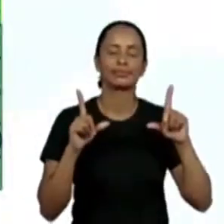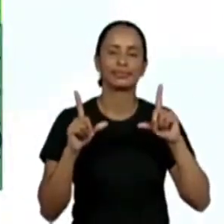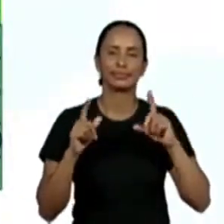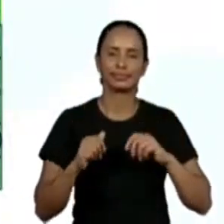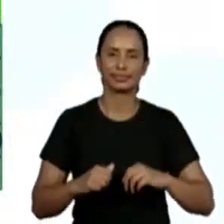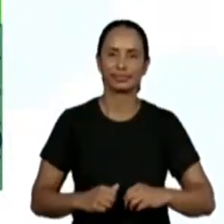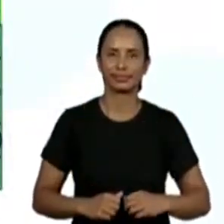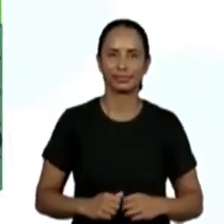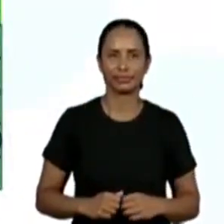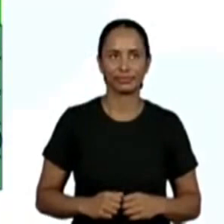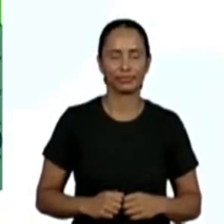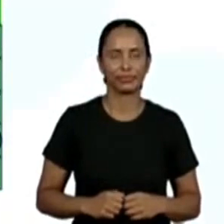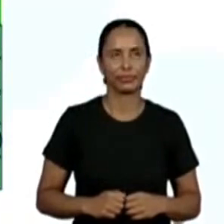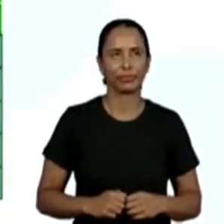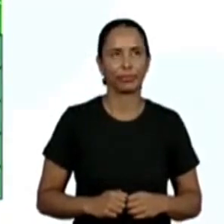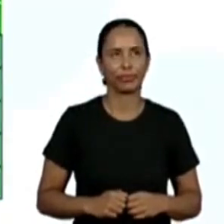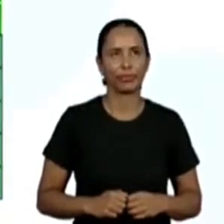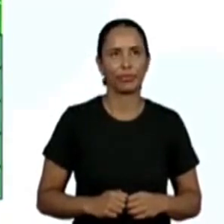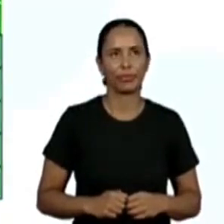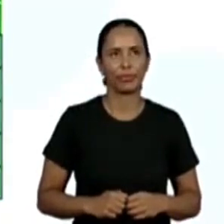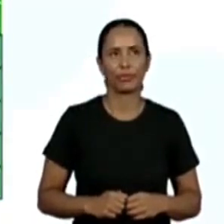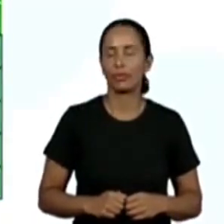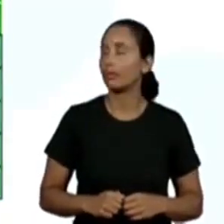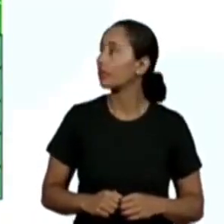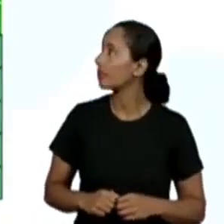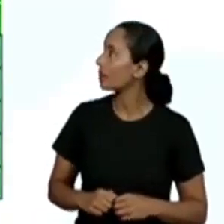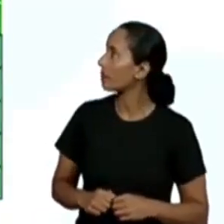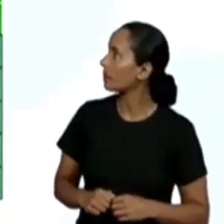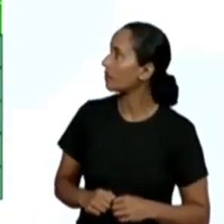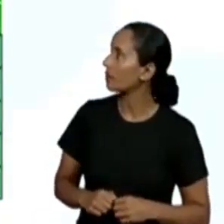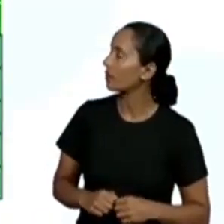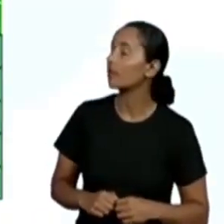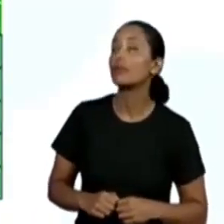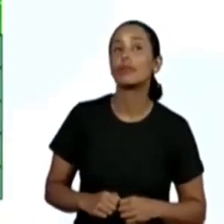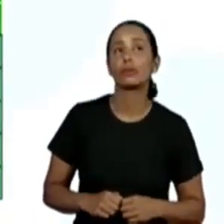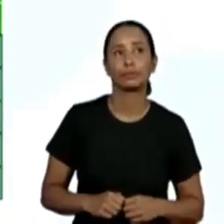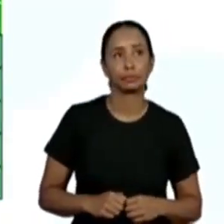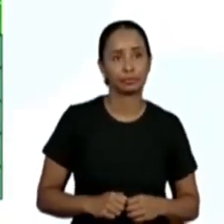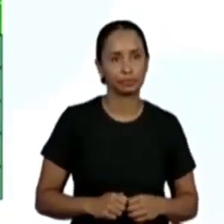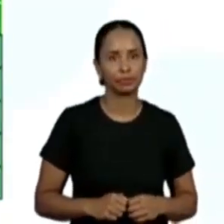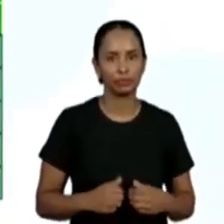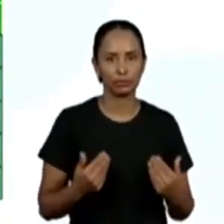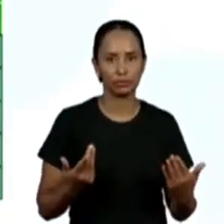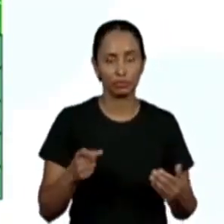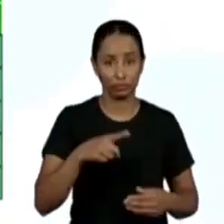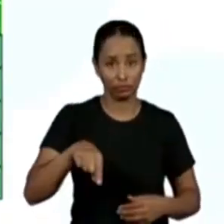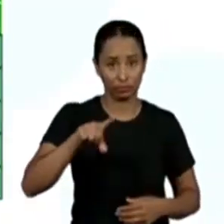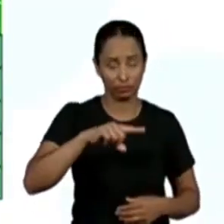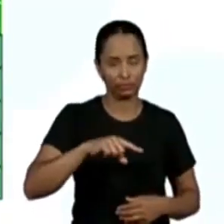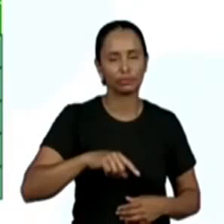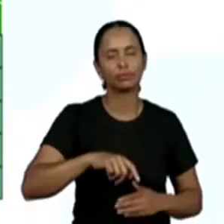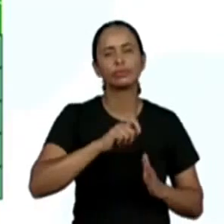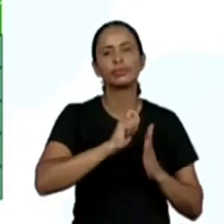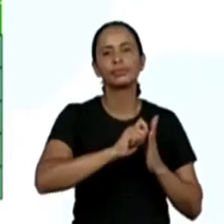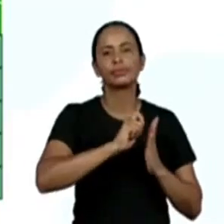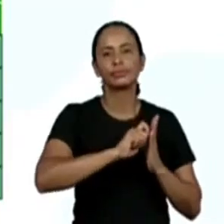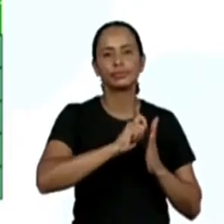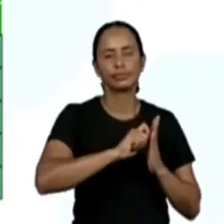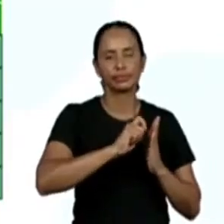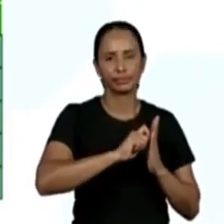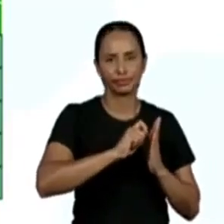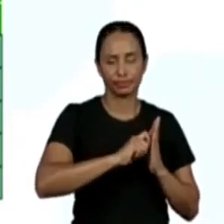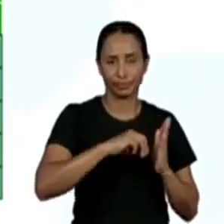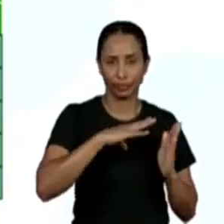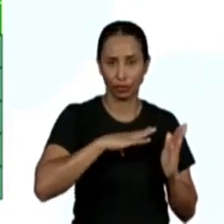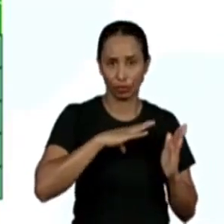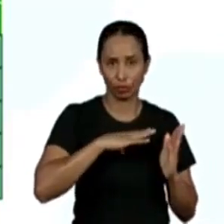o seguinte, ó. Então, na próxima questão ele fala assim, então escreva por extenso o